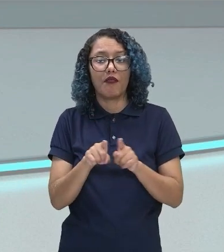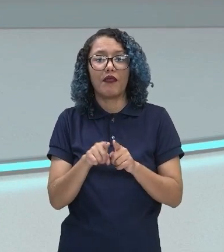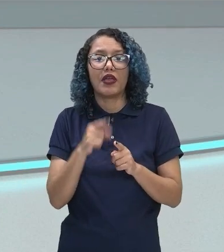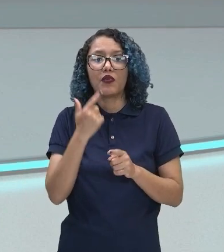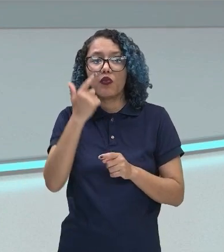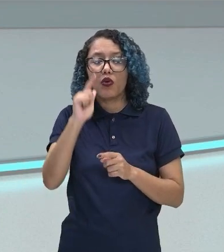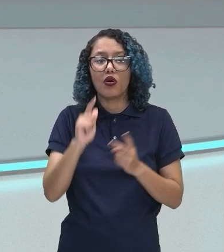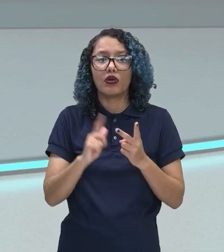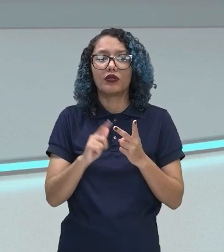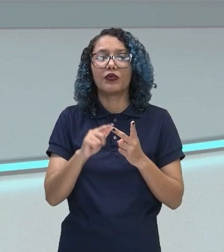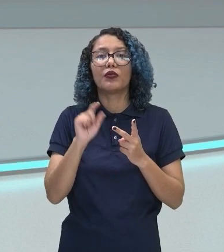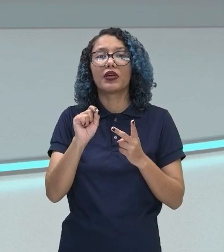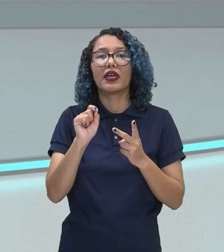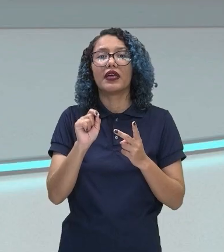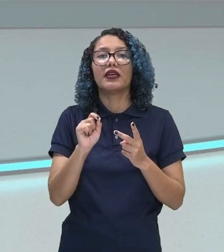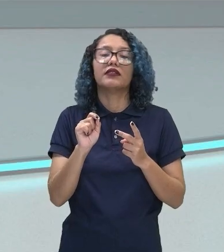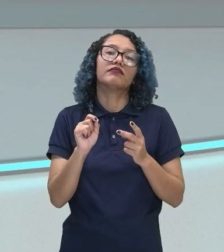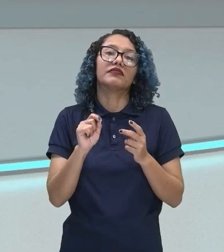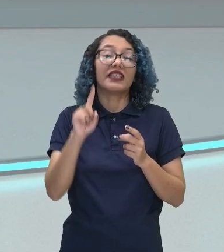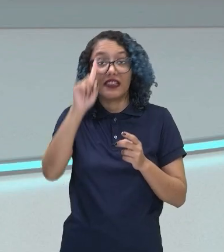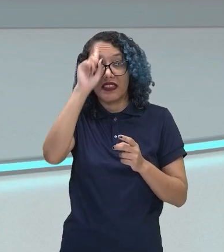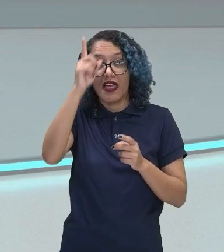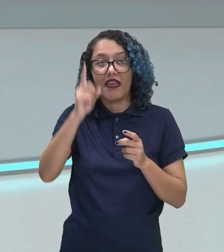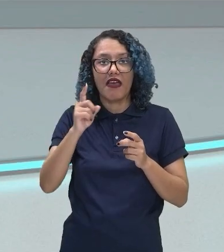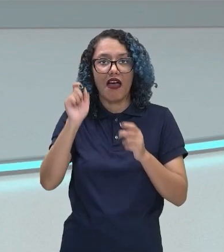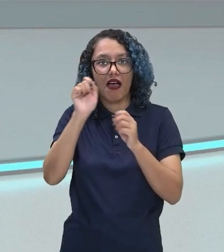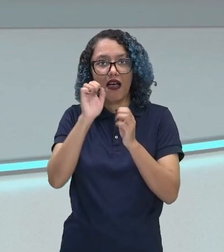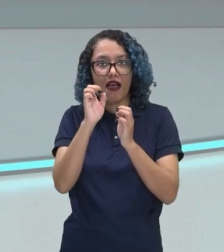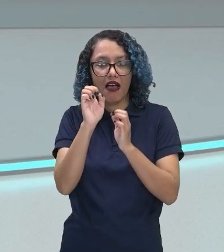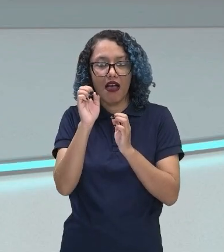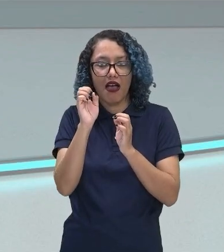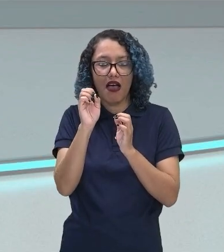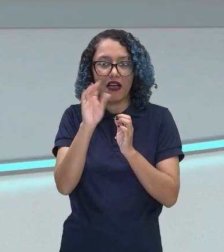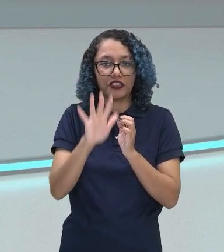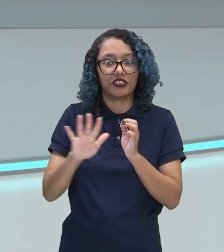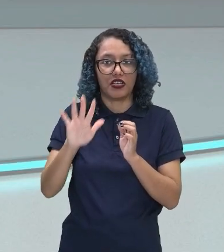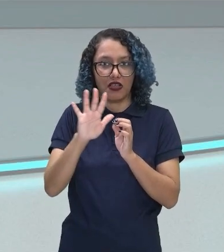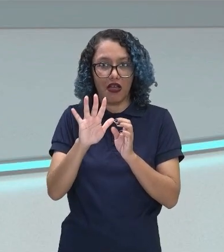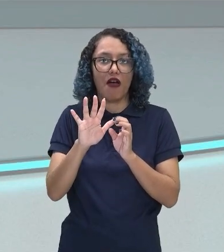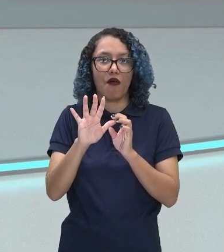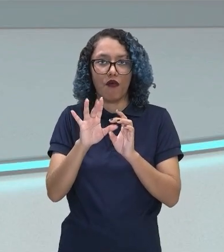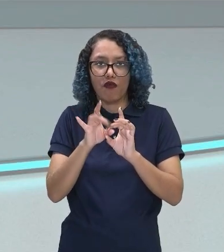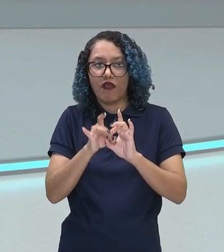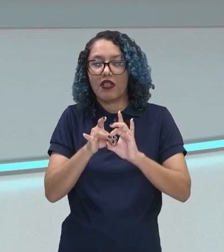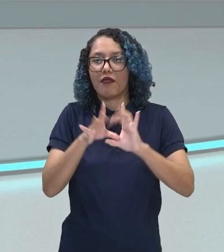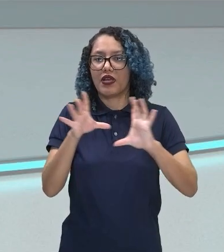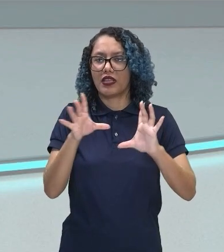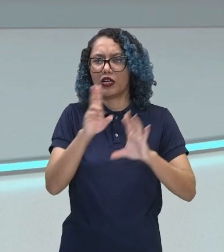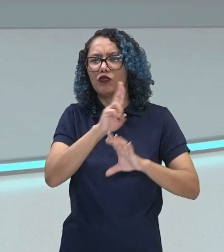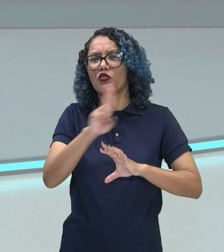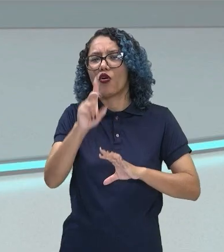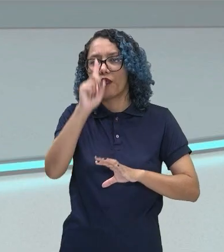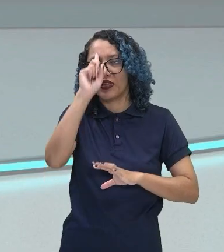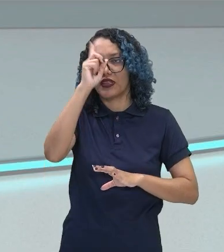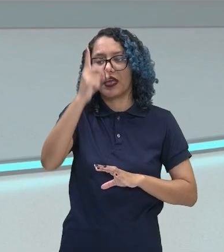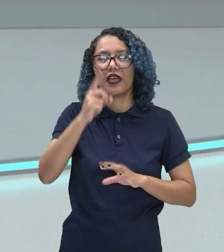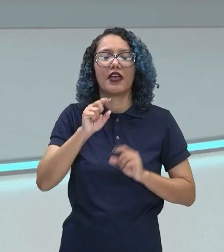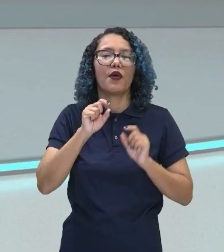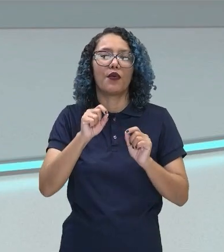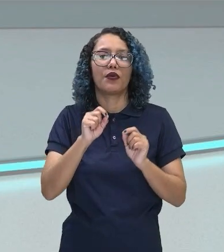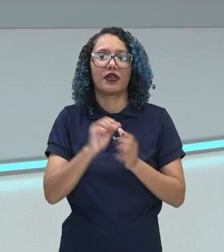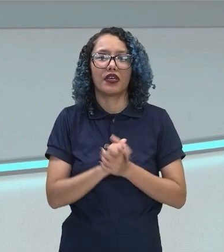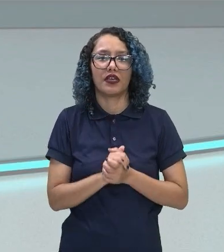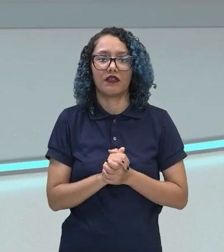abstrata, liberdade, mas ele tem um nome, né? Como é que é o nome daquela ideia, né? De que você não